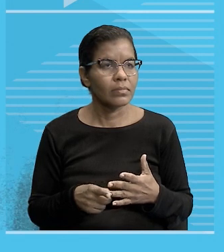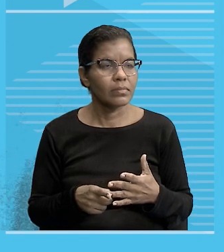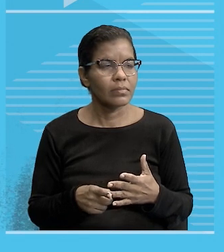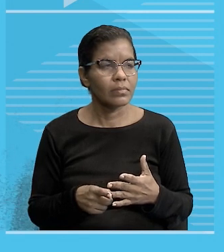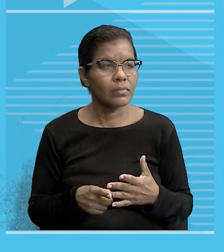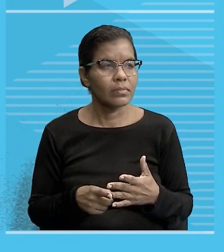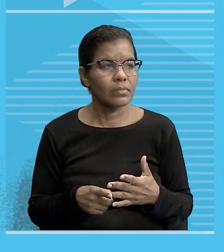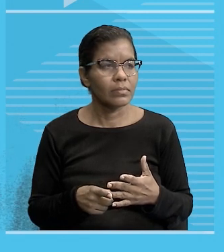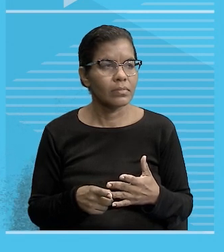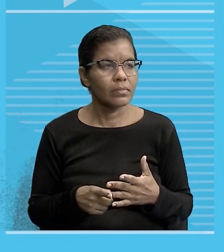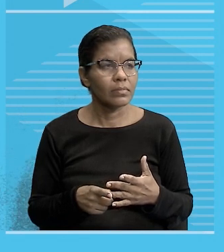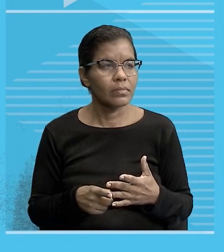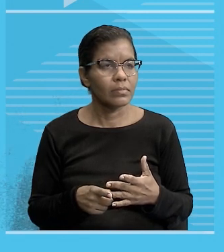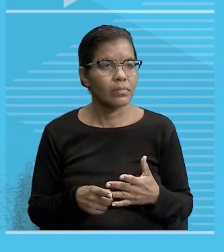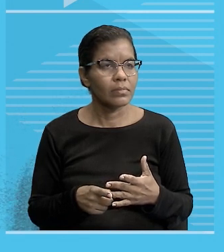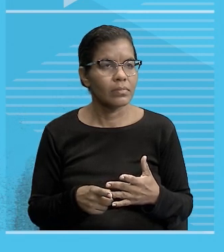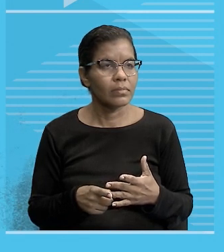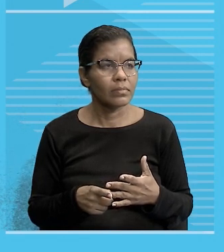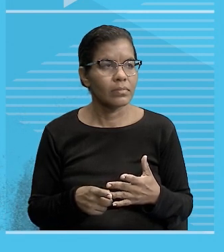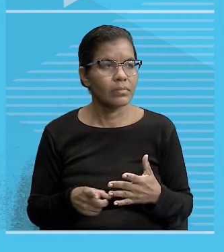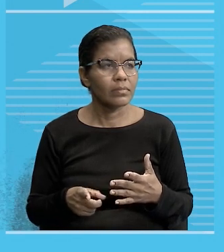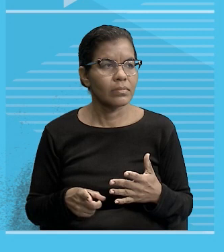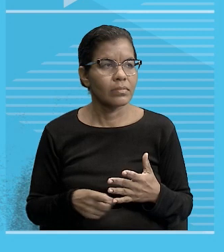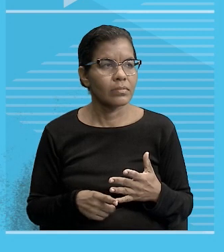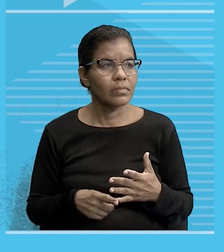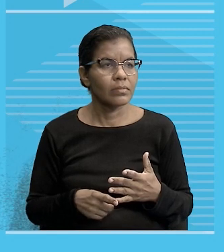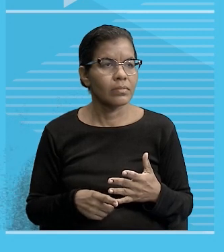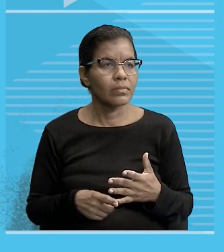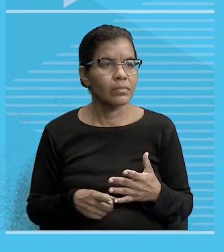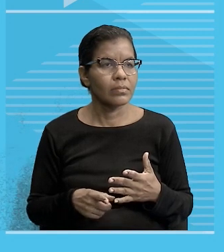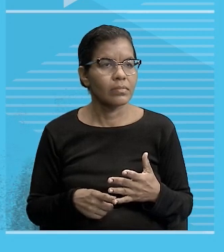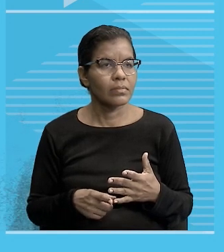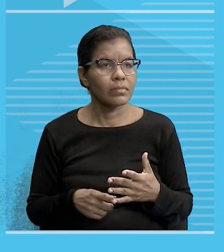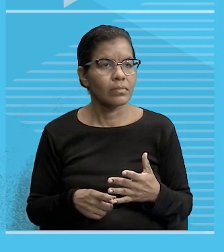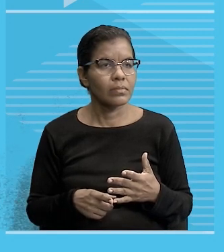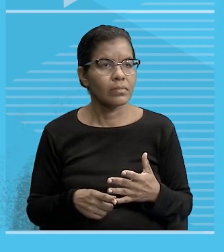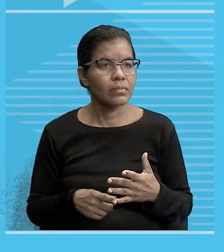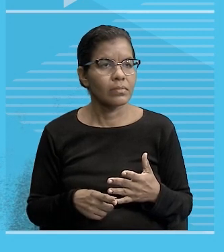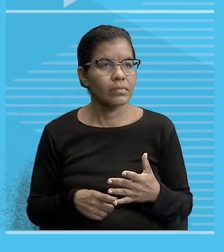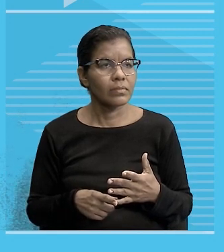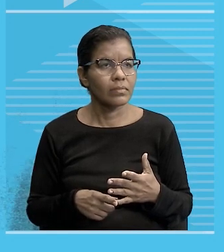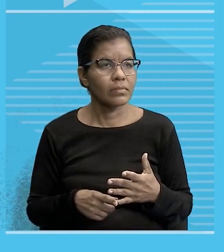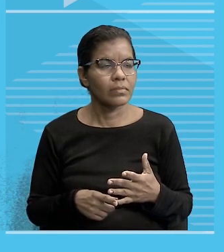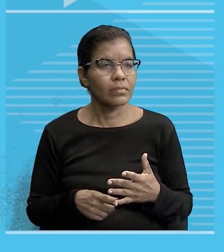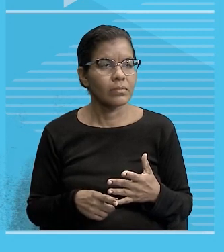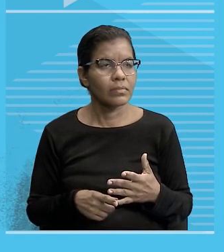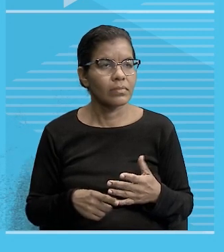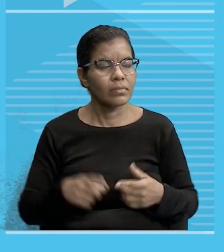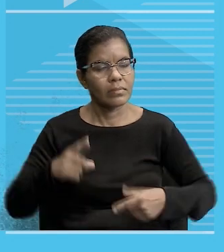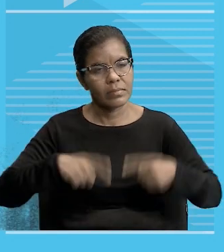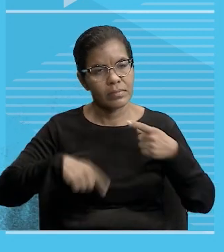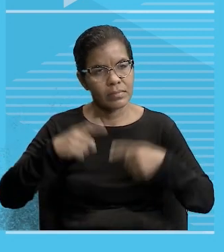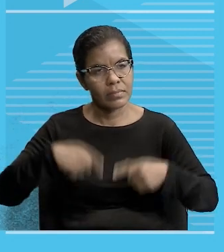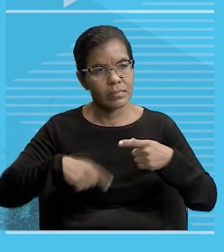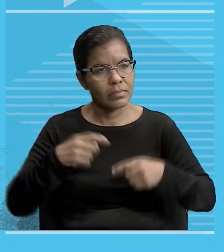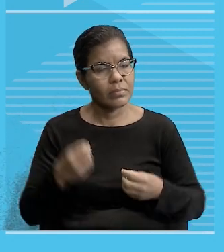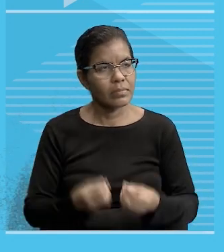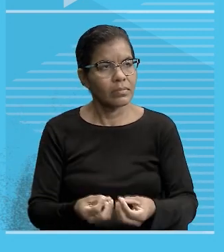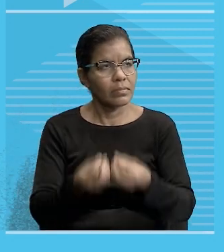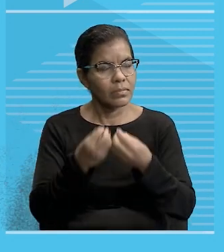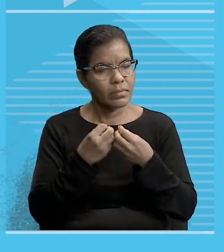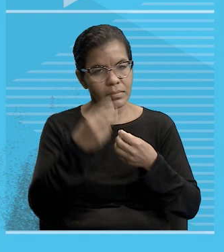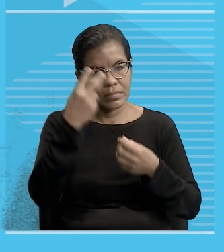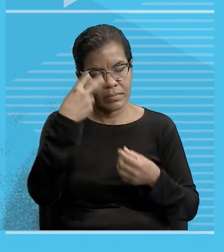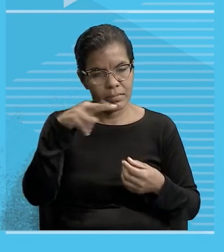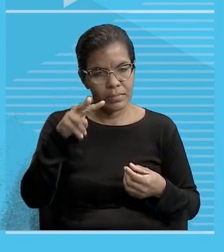diagrama de escala ou mapa de relacionamentos é uma ferramenta que traz uma